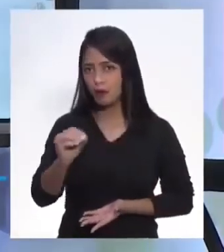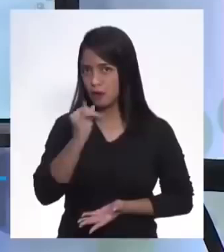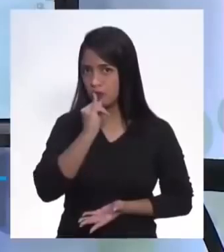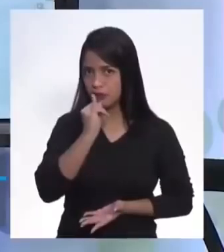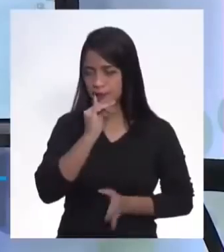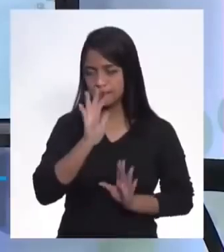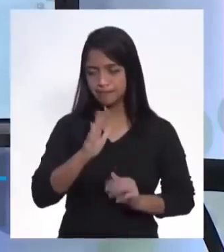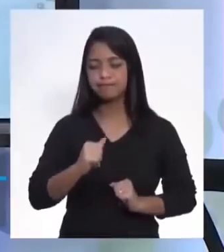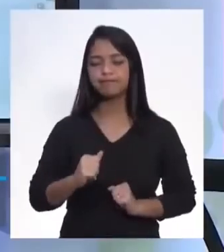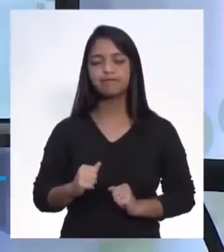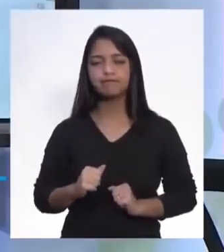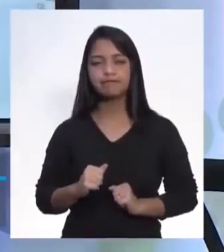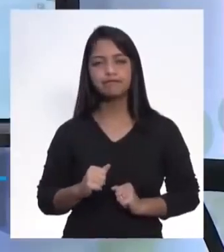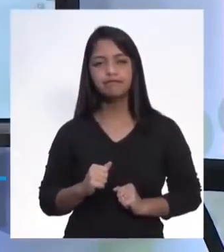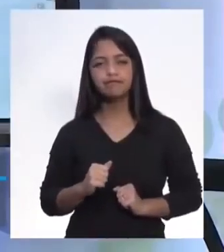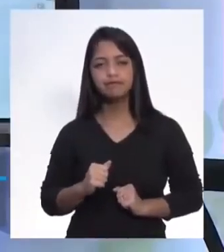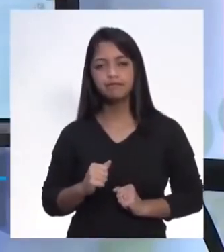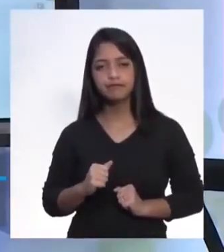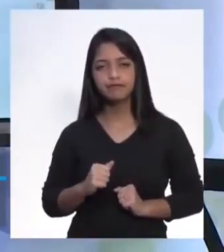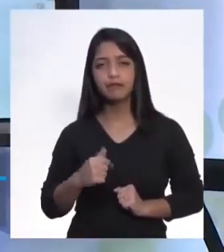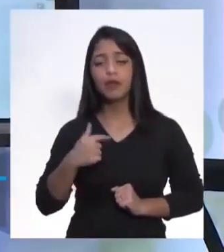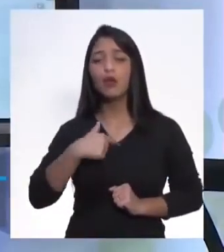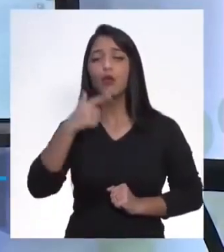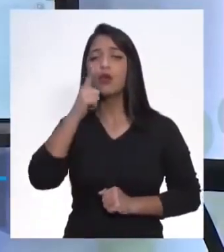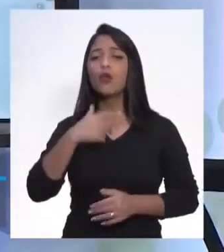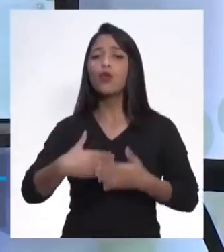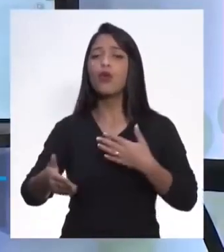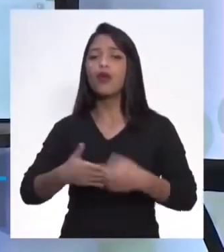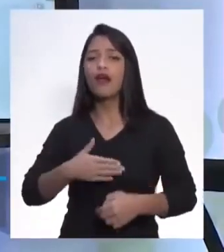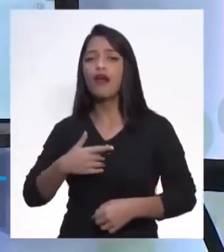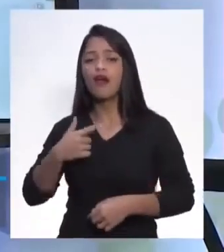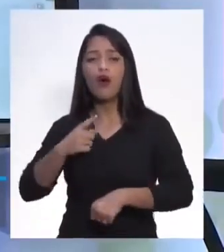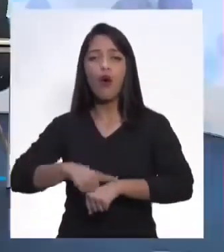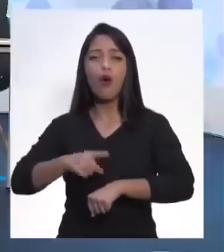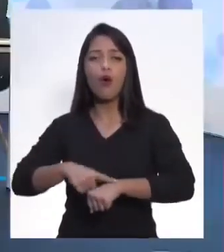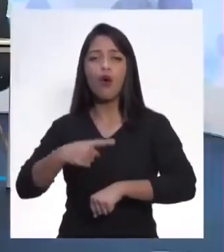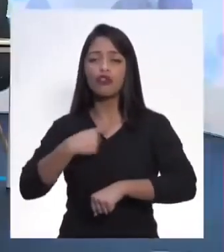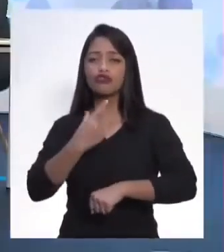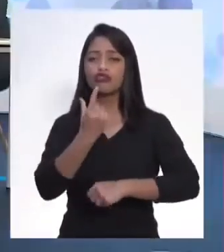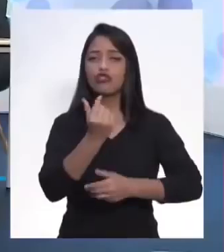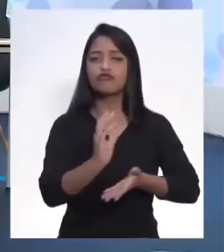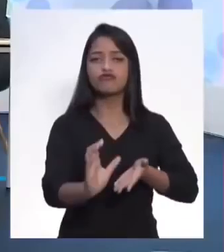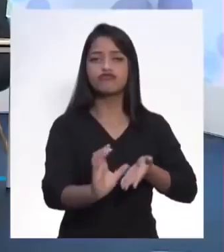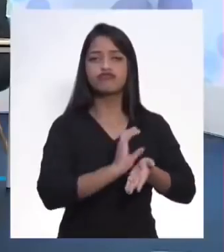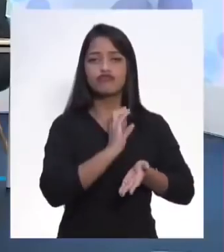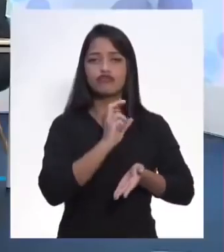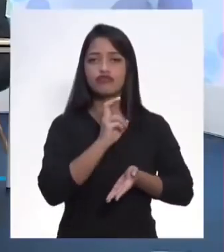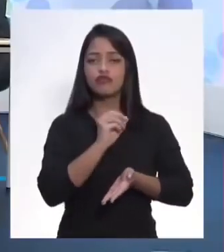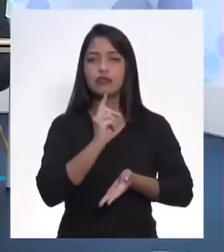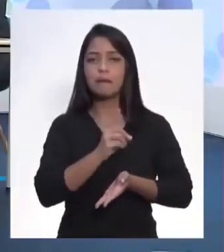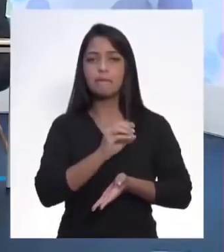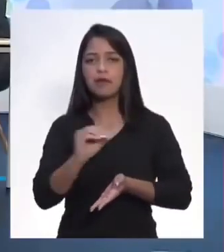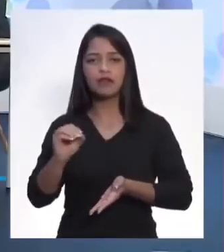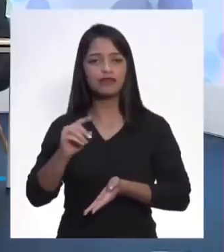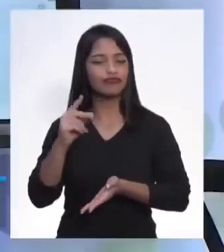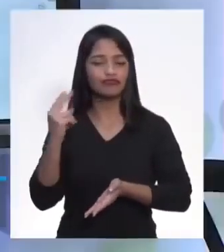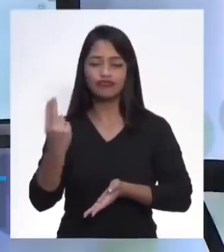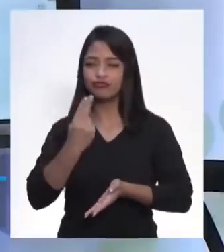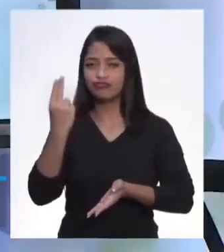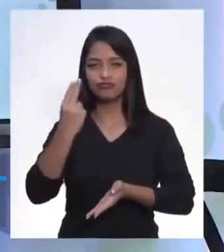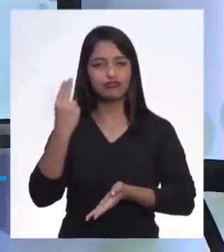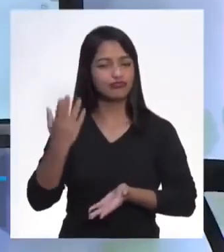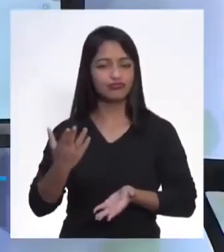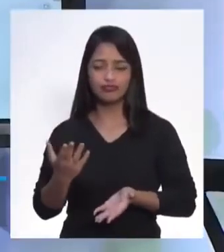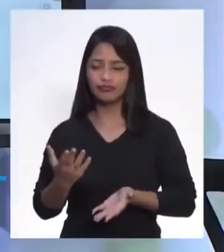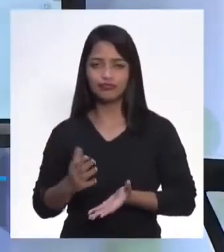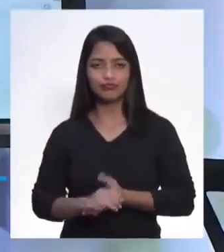Você dispõe desses 50 mil reais a hora que você quiser? Quem me dera. Não, né? Então, o que acontece? Sonho meu. Você